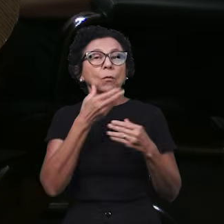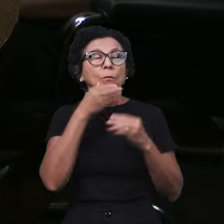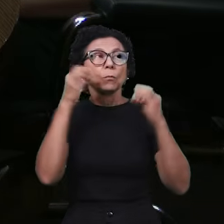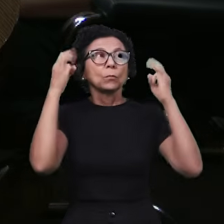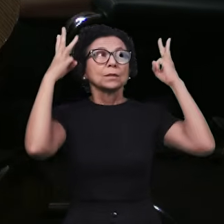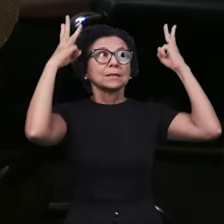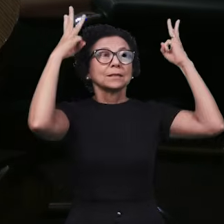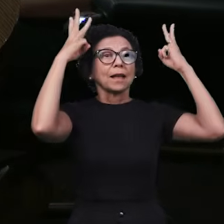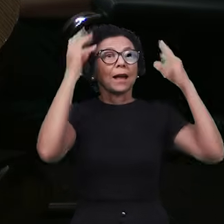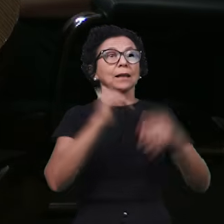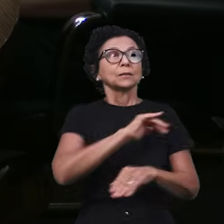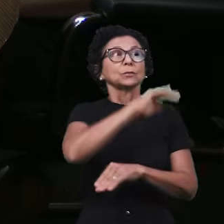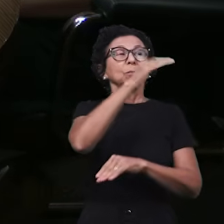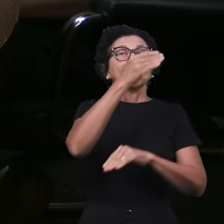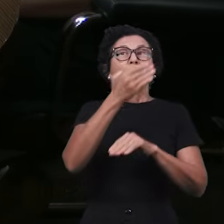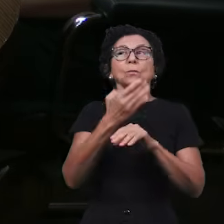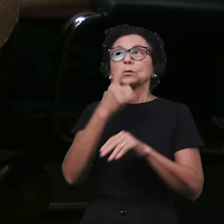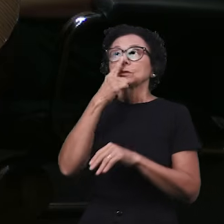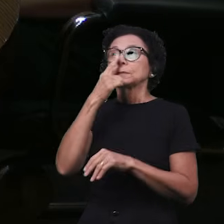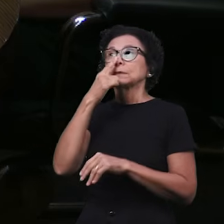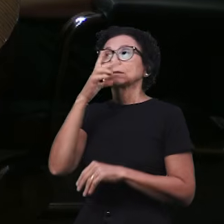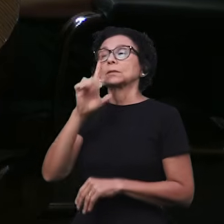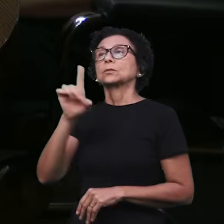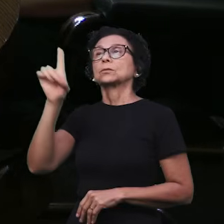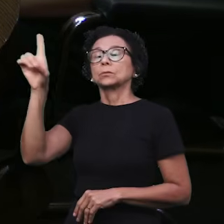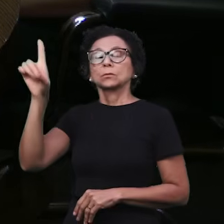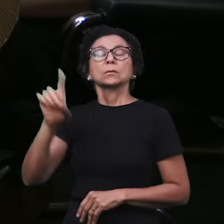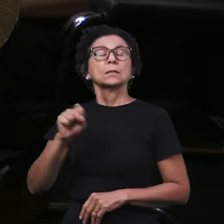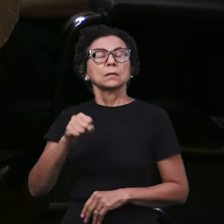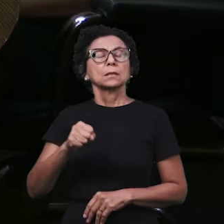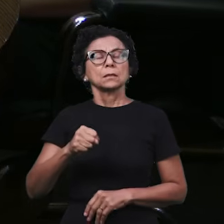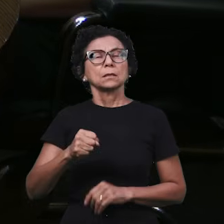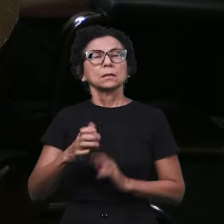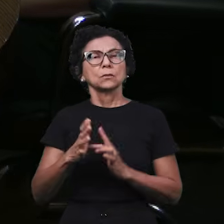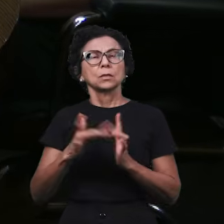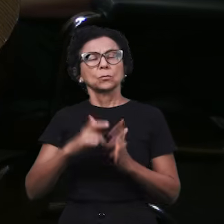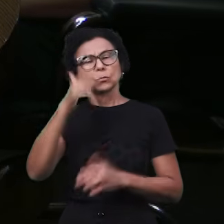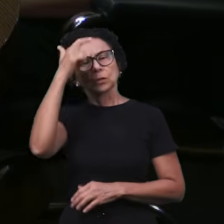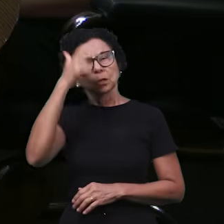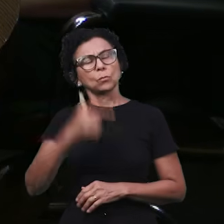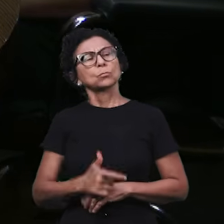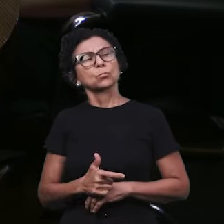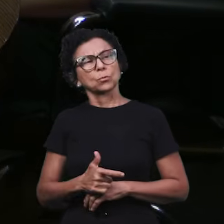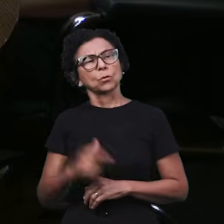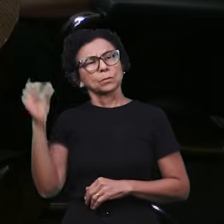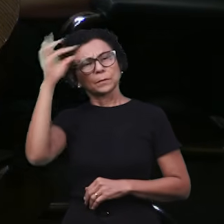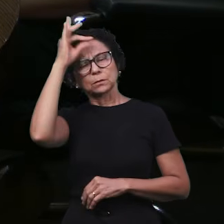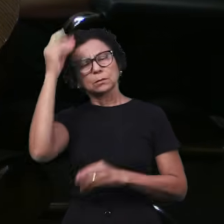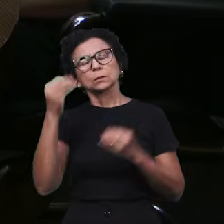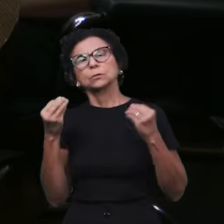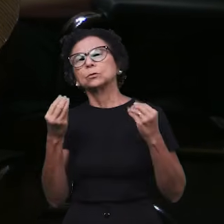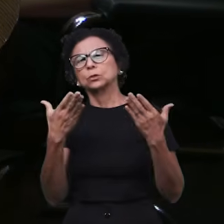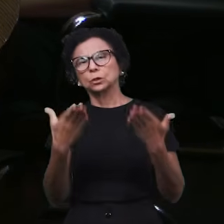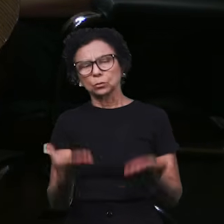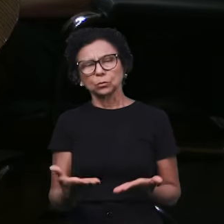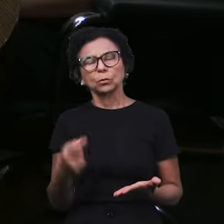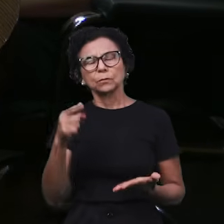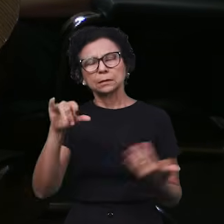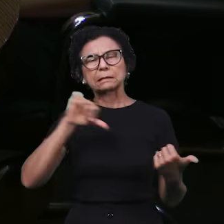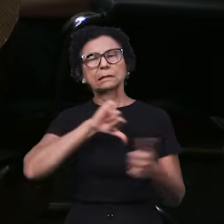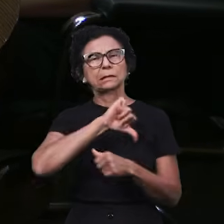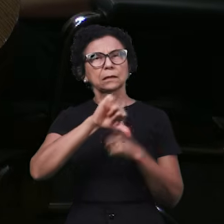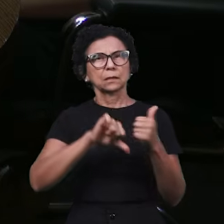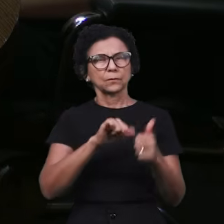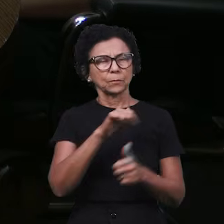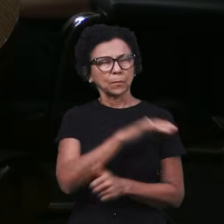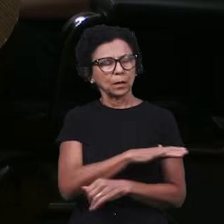Então, pode trazer, ó, sou eu, Senhor Jesus, eu que te dou o Espírito Santo. Sim. Você vai ser transformado, você vai ser